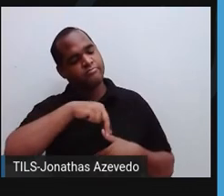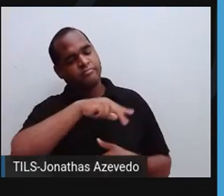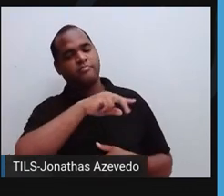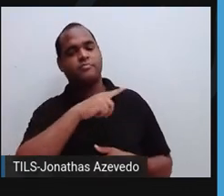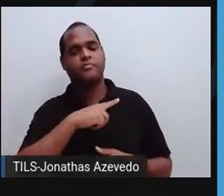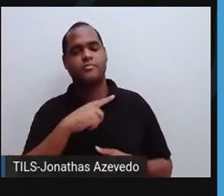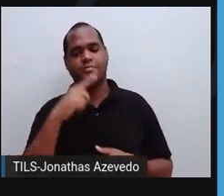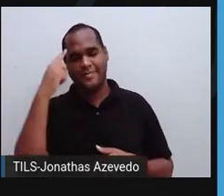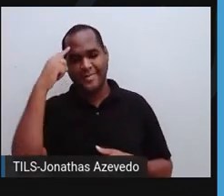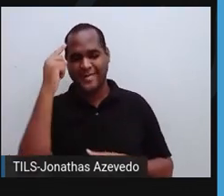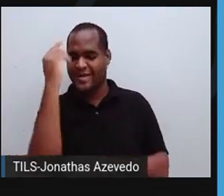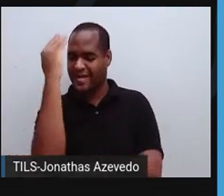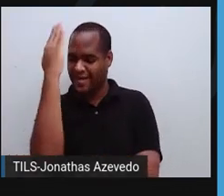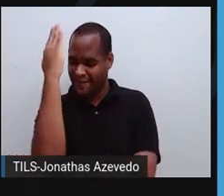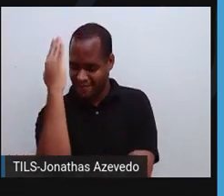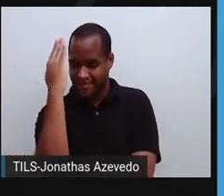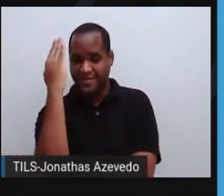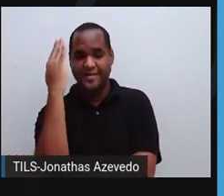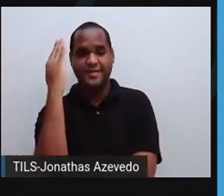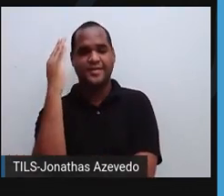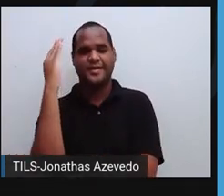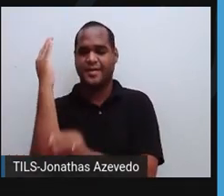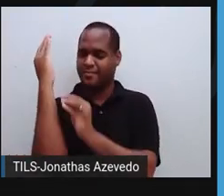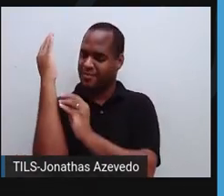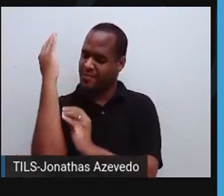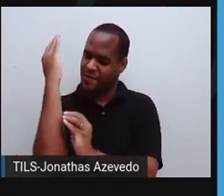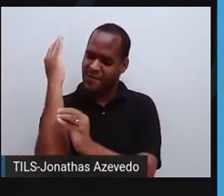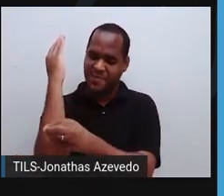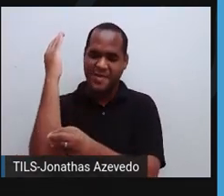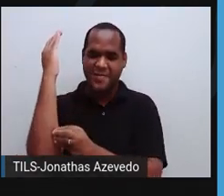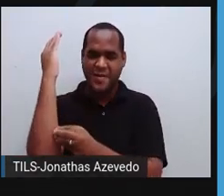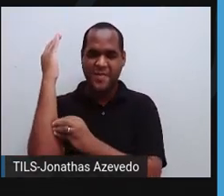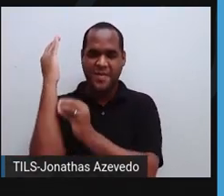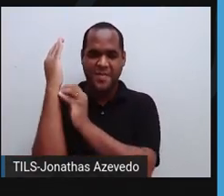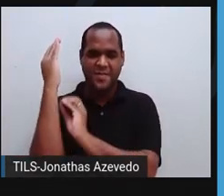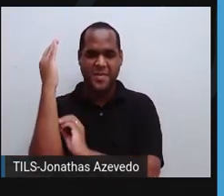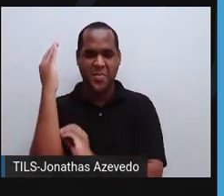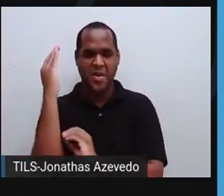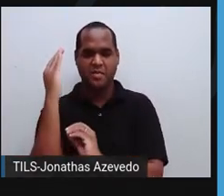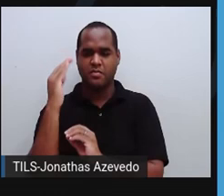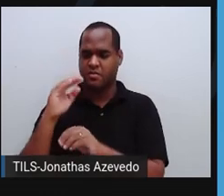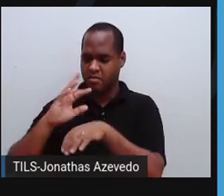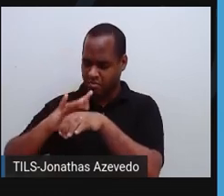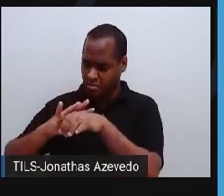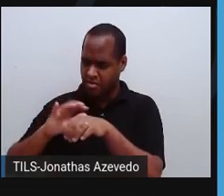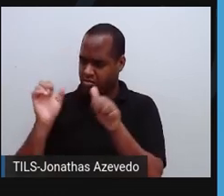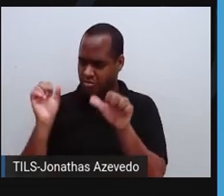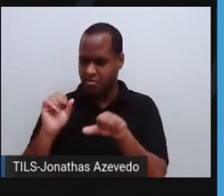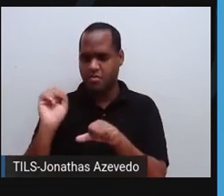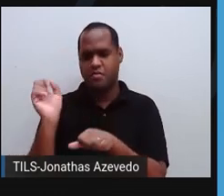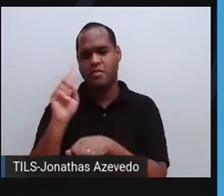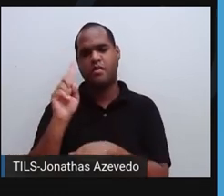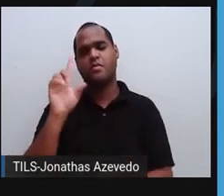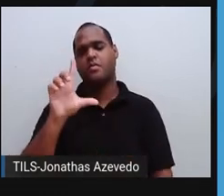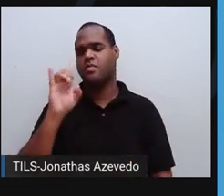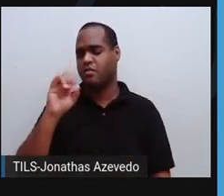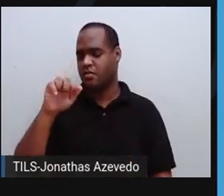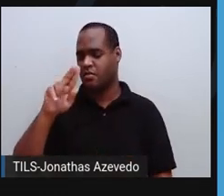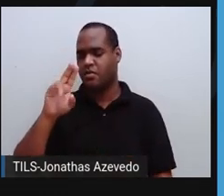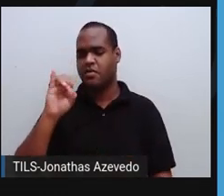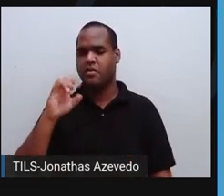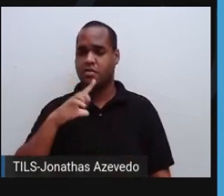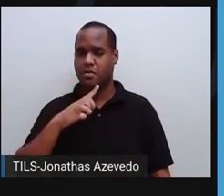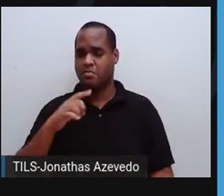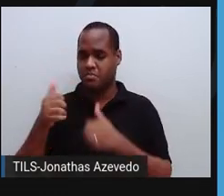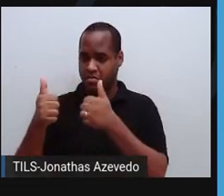tronco da árvore, ele tem umas manchinhas, são líquens, não é nada de ruim, é maravilhoso, indica que aquele ambiente está legal. Então, se aquele